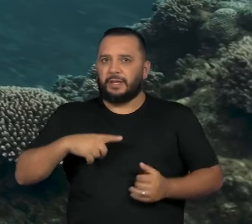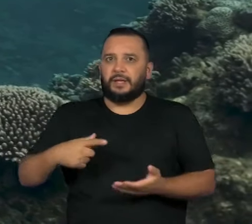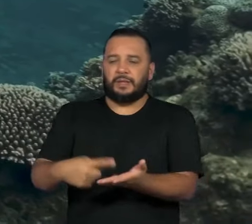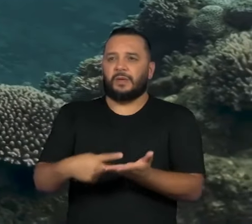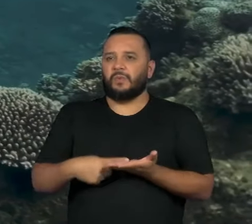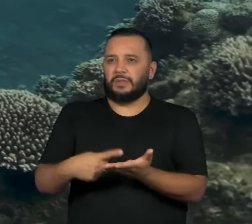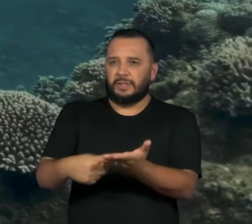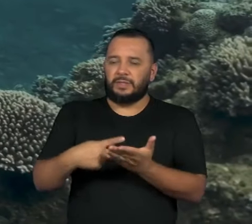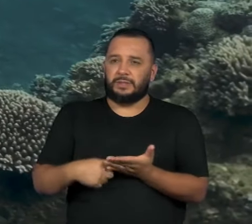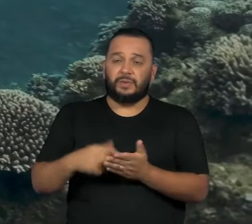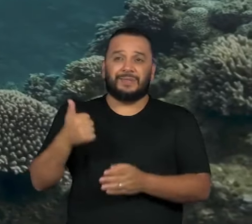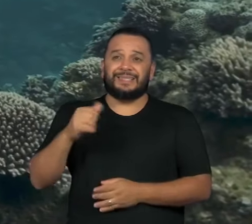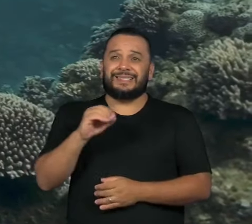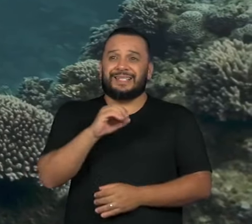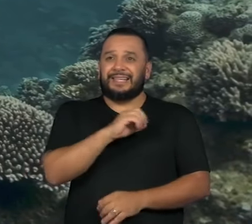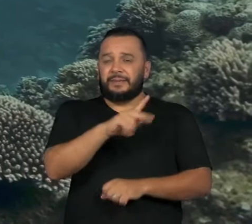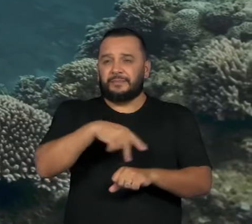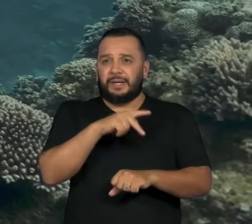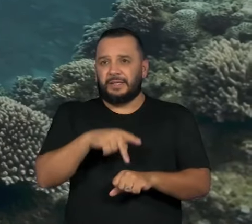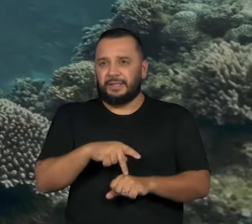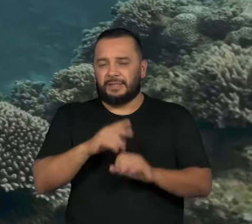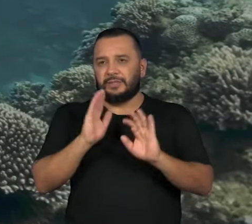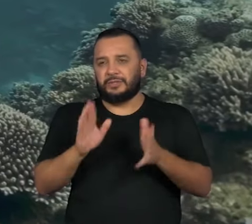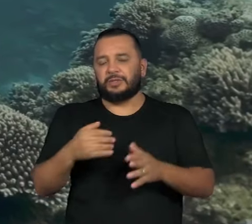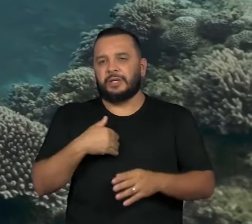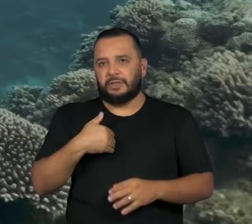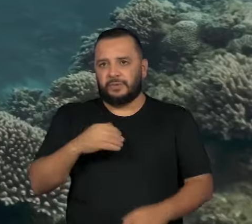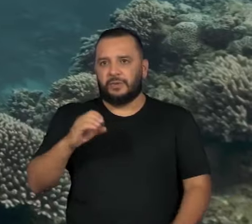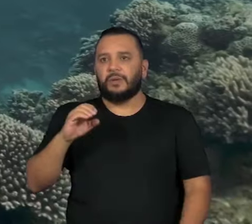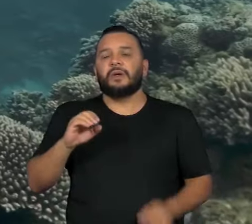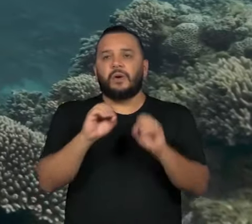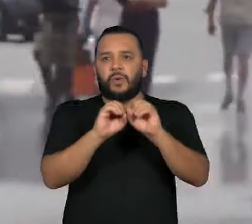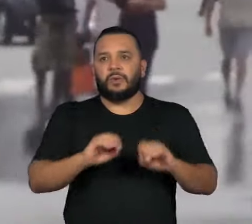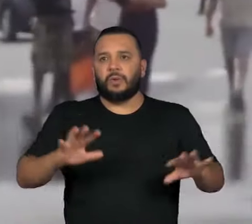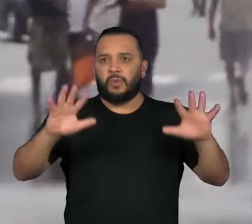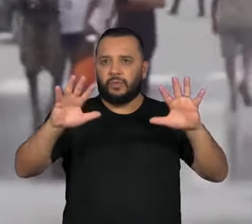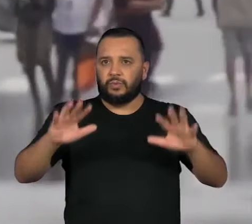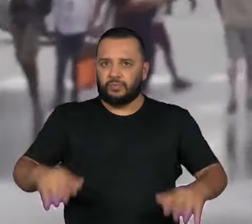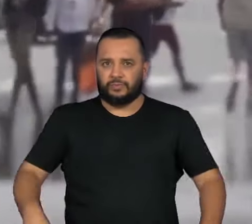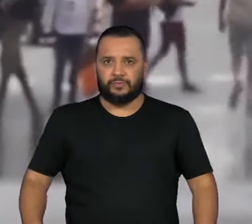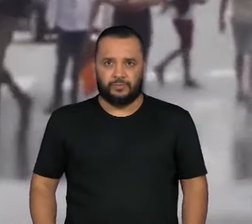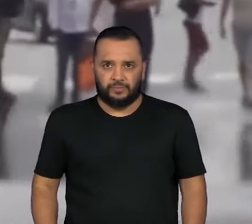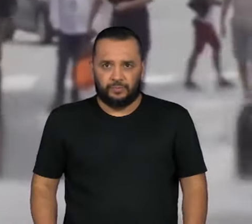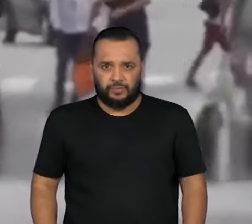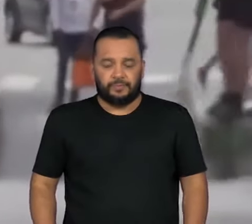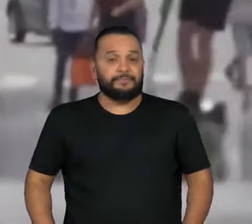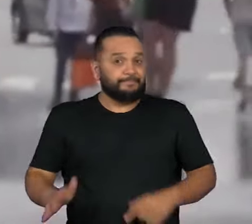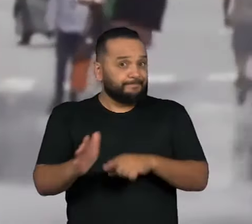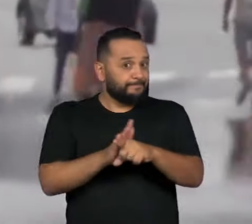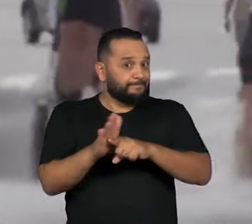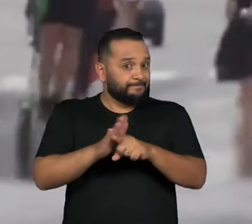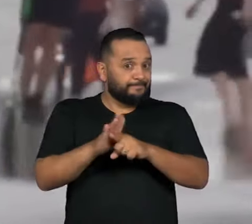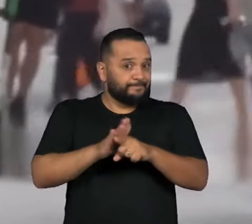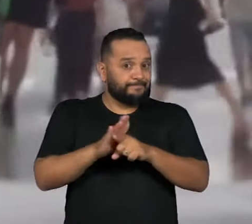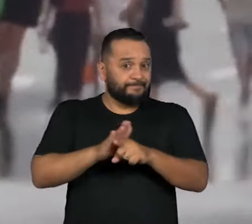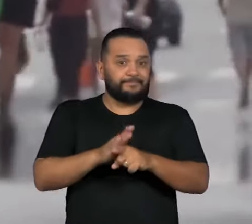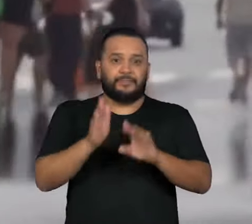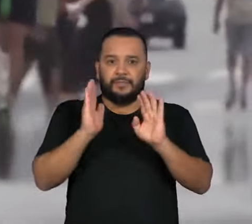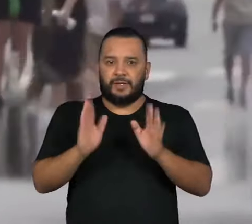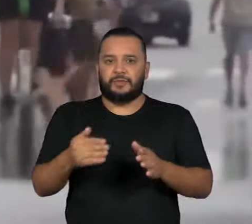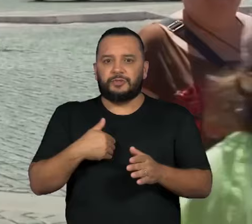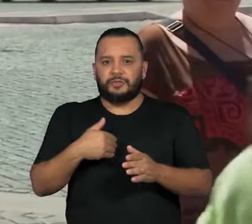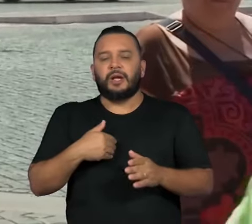entre 100 países da Organização das Nações Unidas. Estudos publicados nas